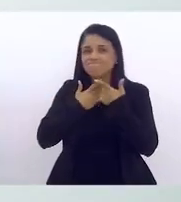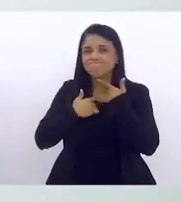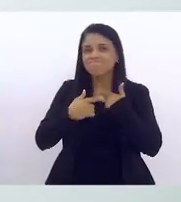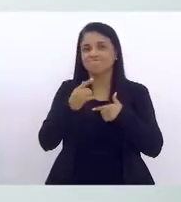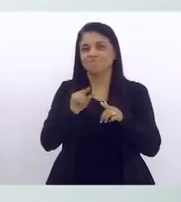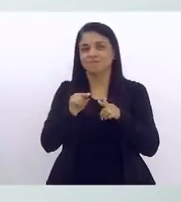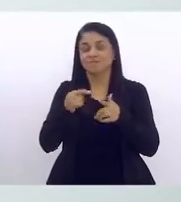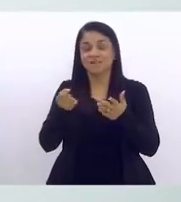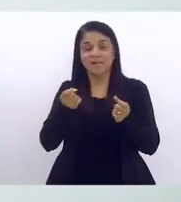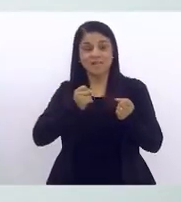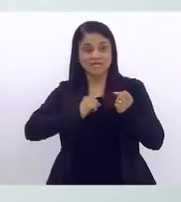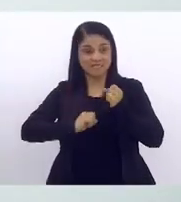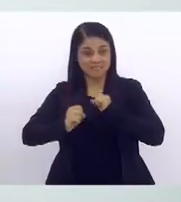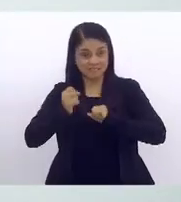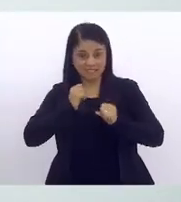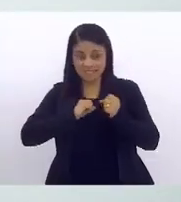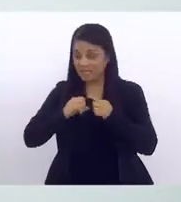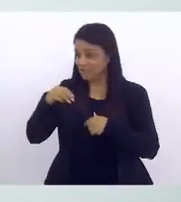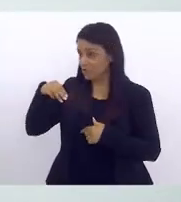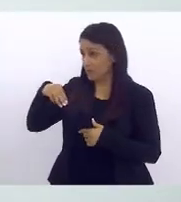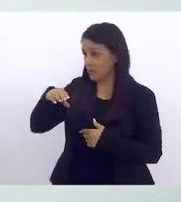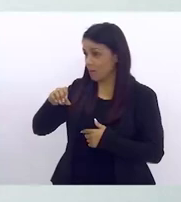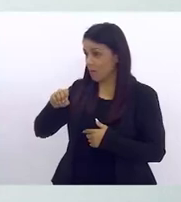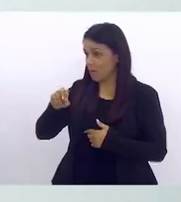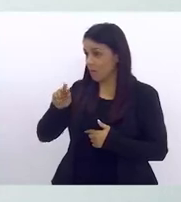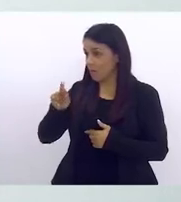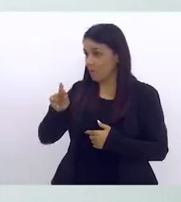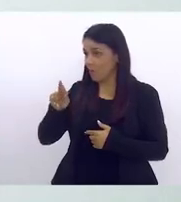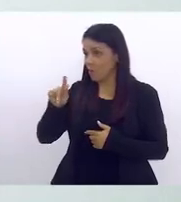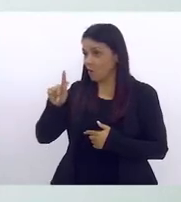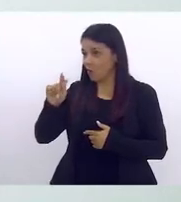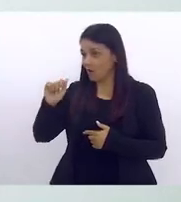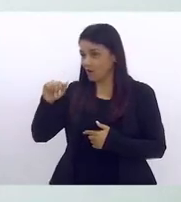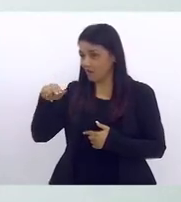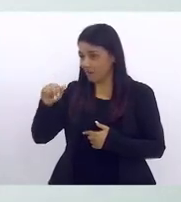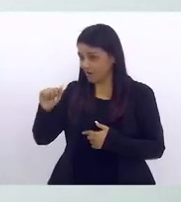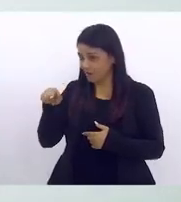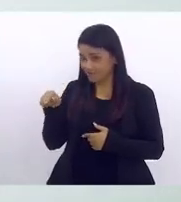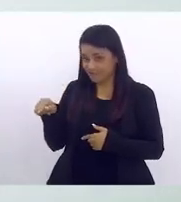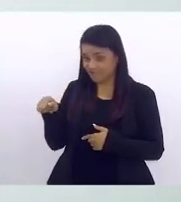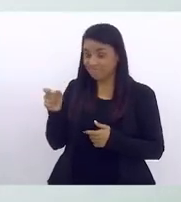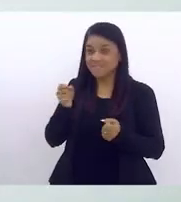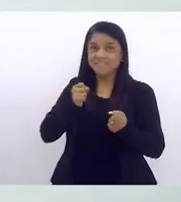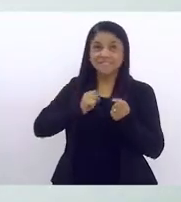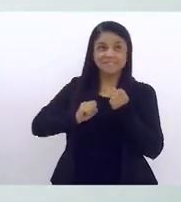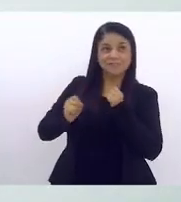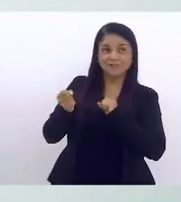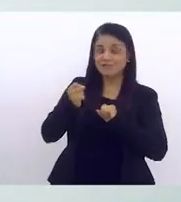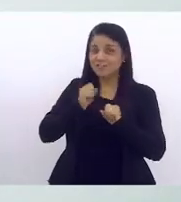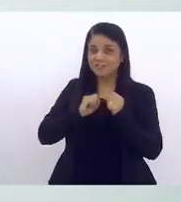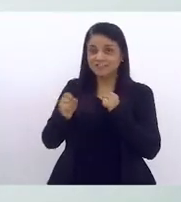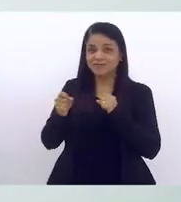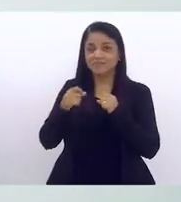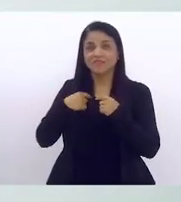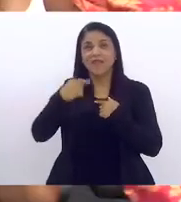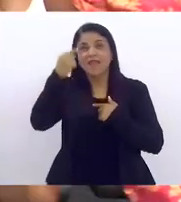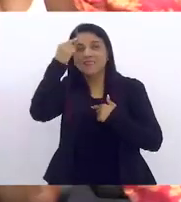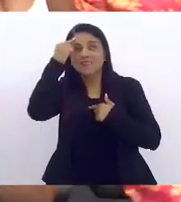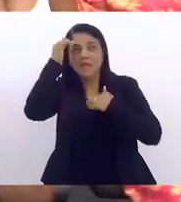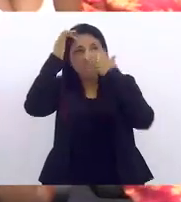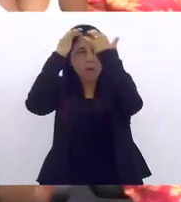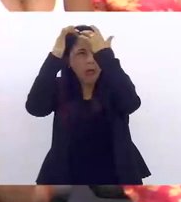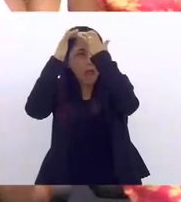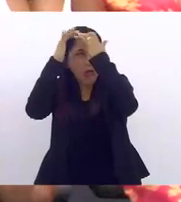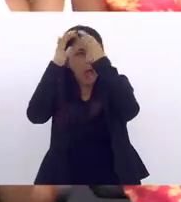a ansiedade de Morgana. Cadê Morgana? Que eu perdi ela de vista. Imagine a ansiedade de Morgana e com as ideias ainda